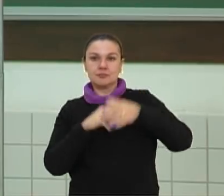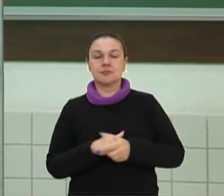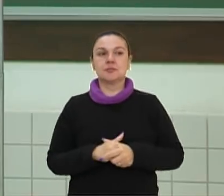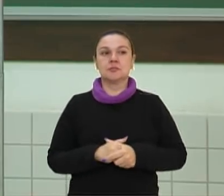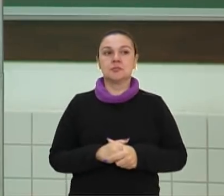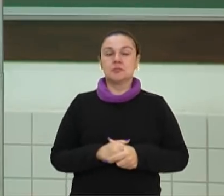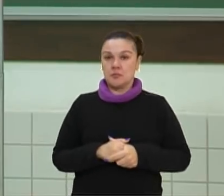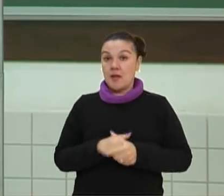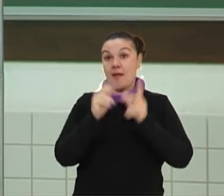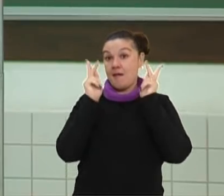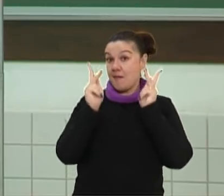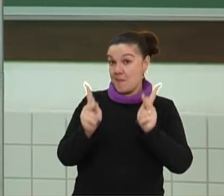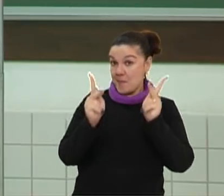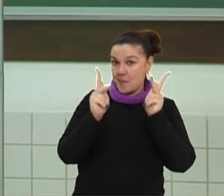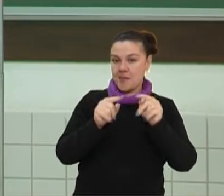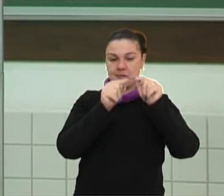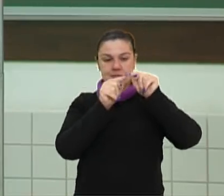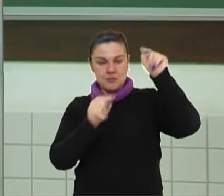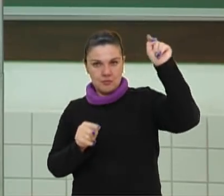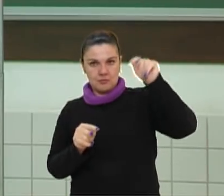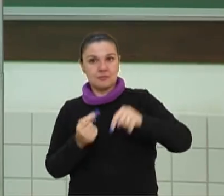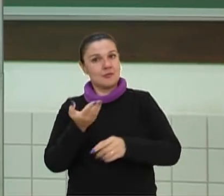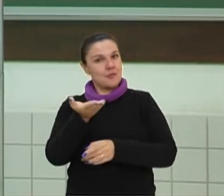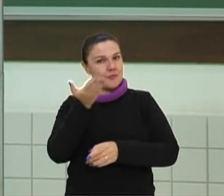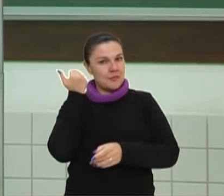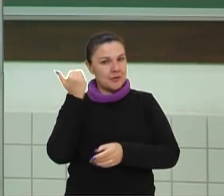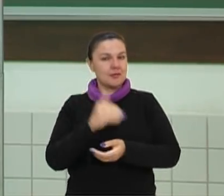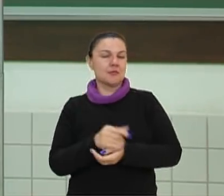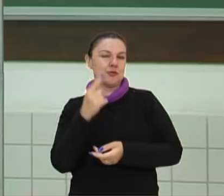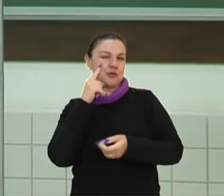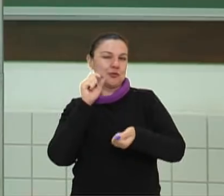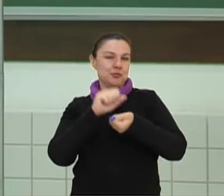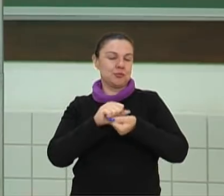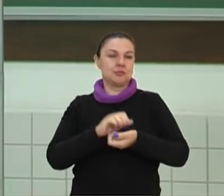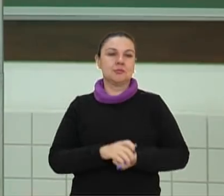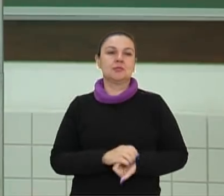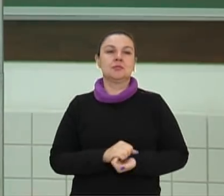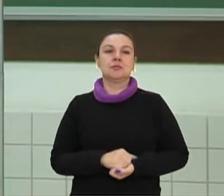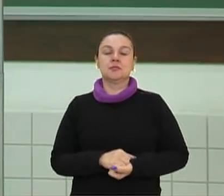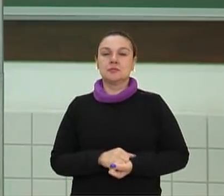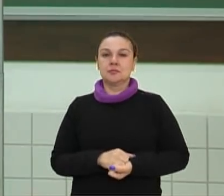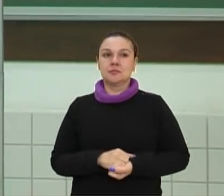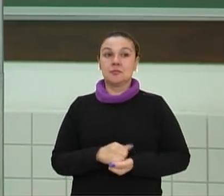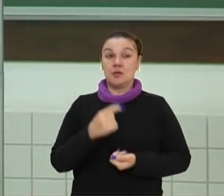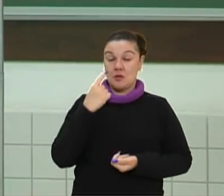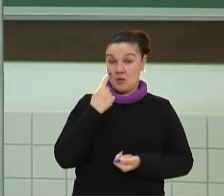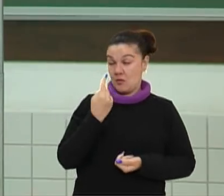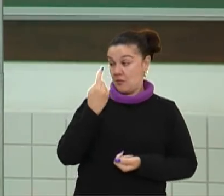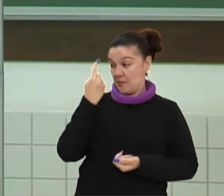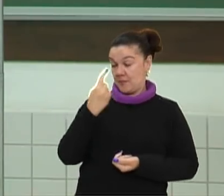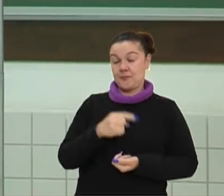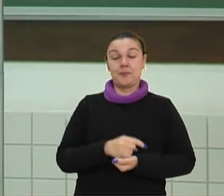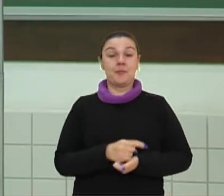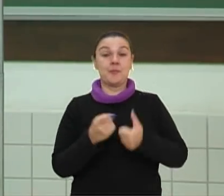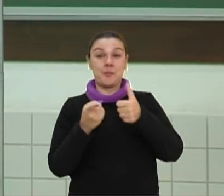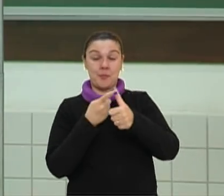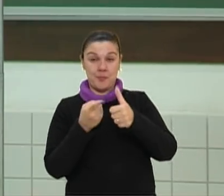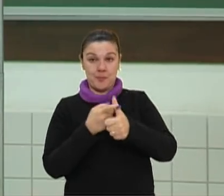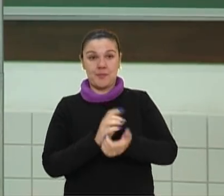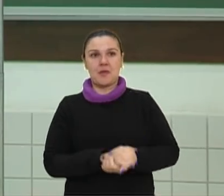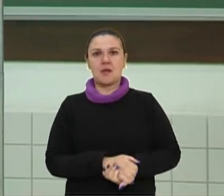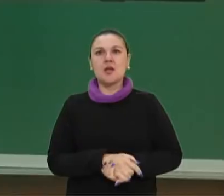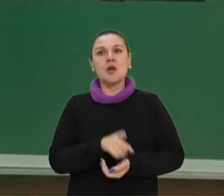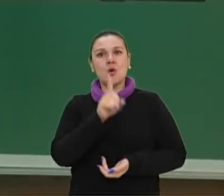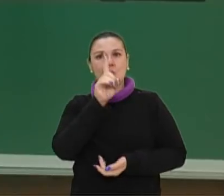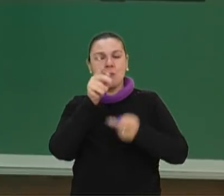É a mesma diagonal. Vamos fazer então um exemplo? Vamos lá? Então, nesse exemplo número 1,